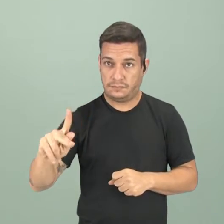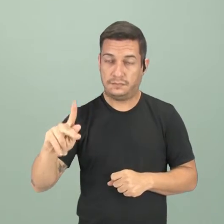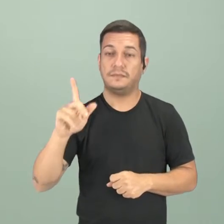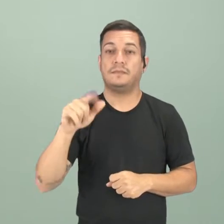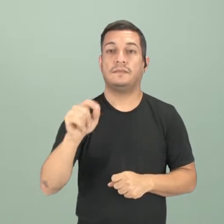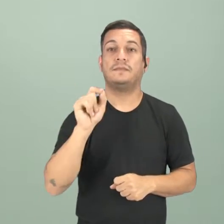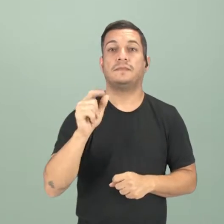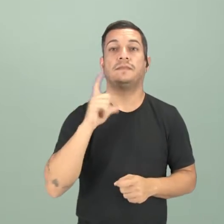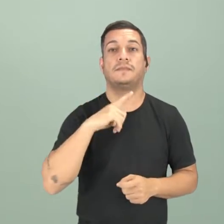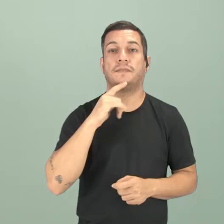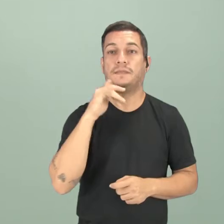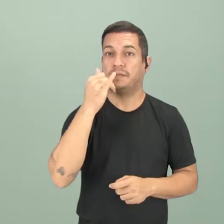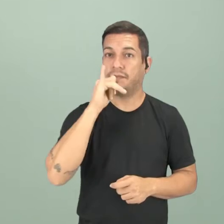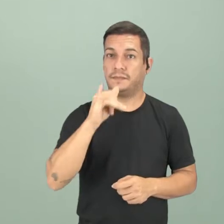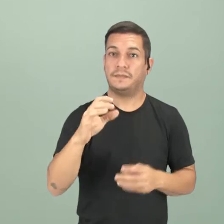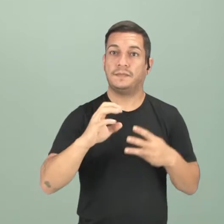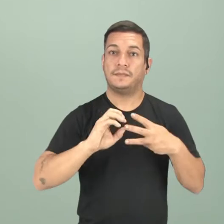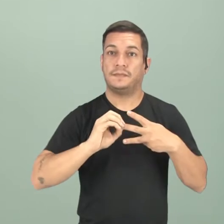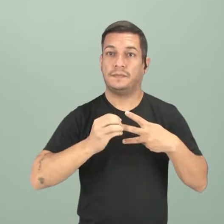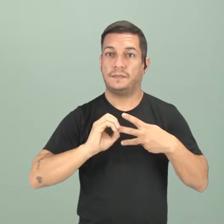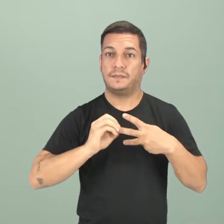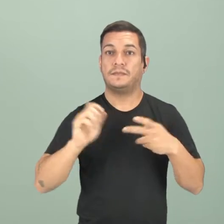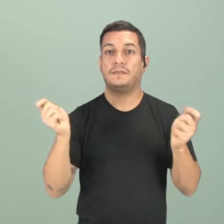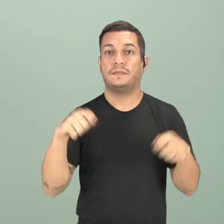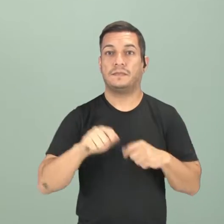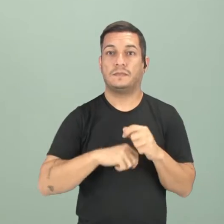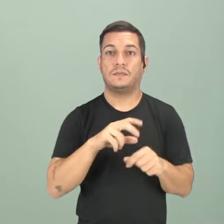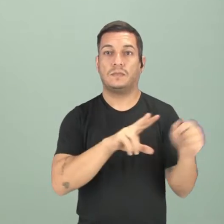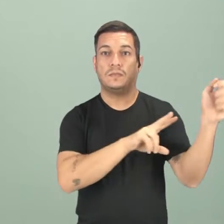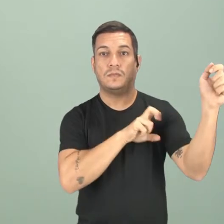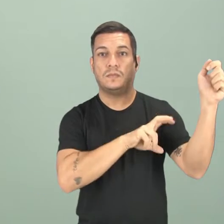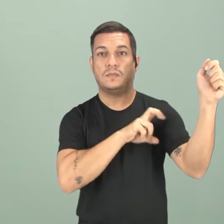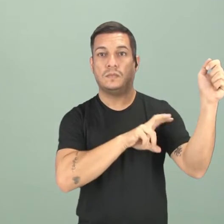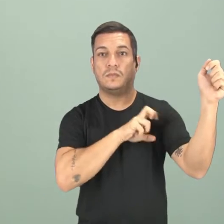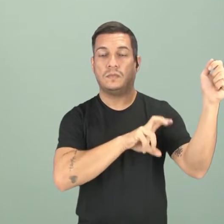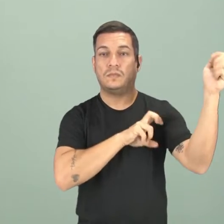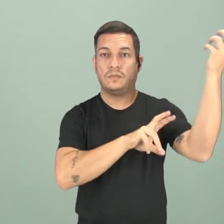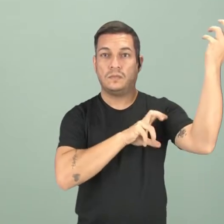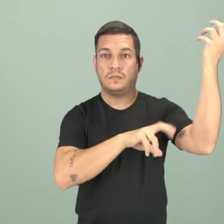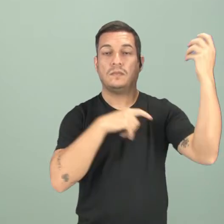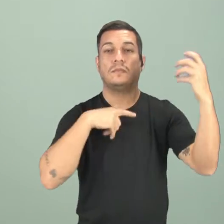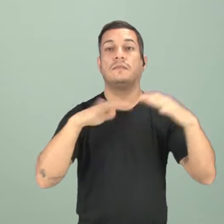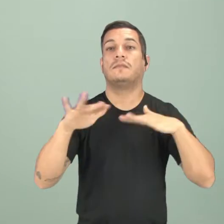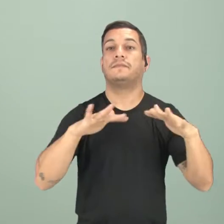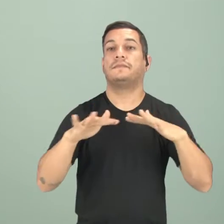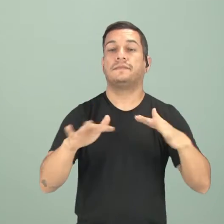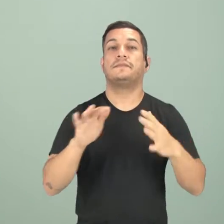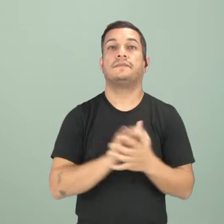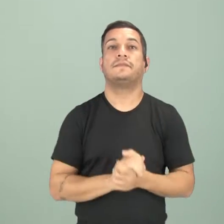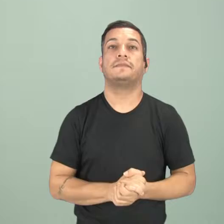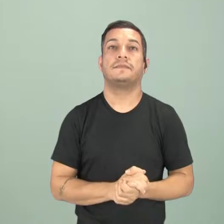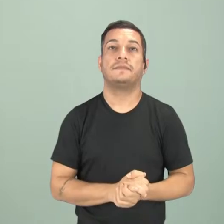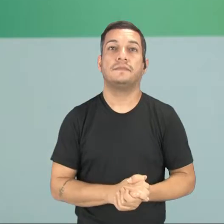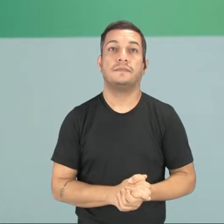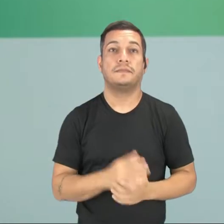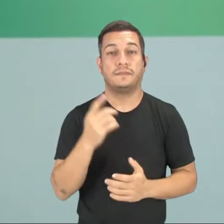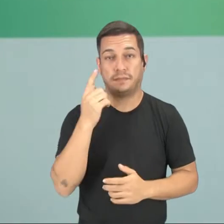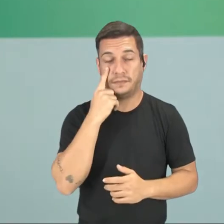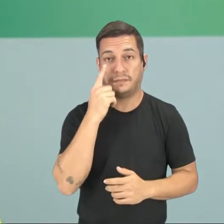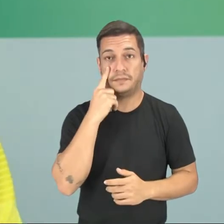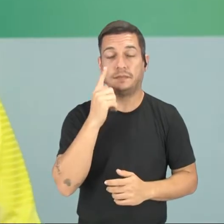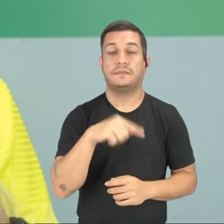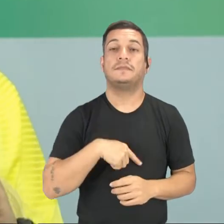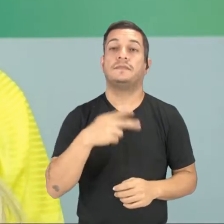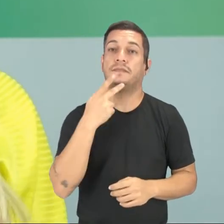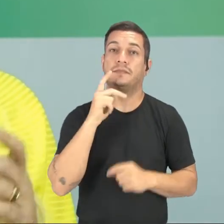alimenta essa energia da célula para que haja a contração muscular, para que haja o movimento. Bom, se a gente vai tratar